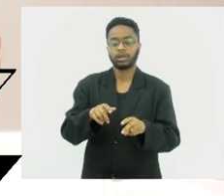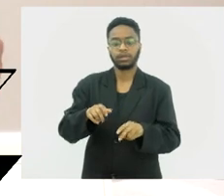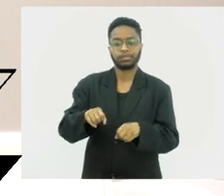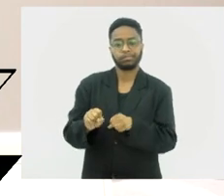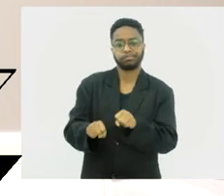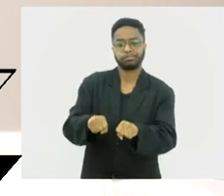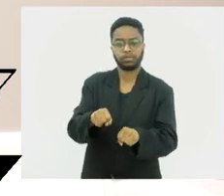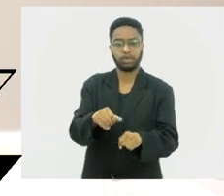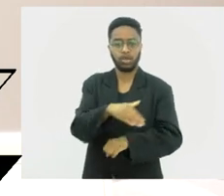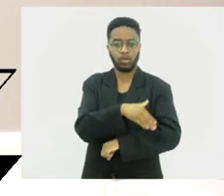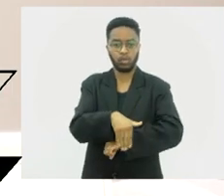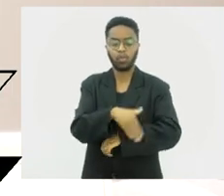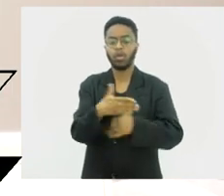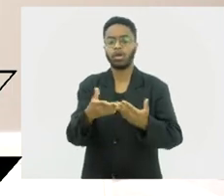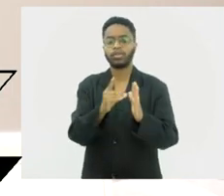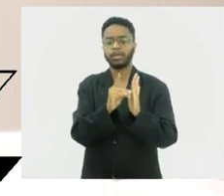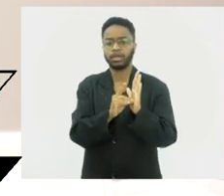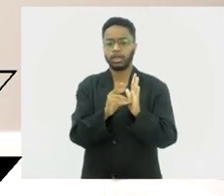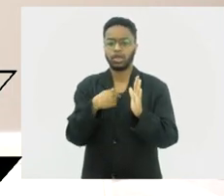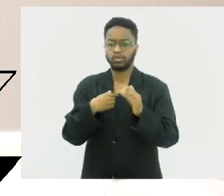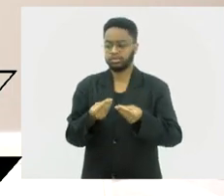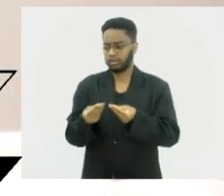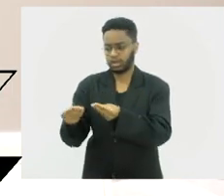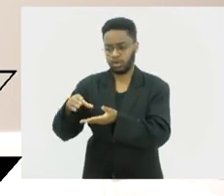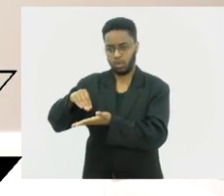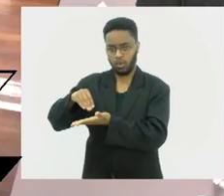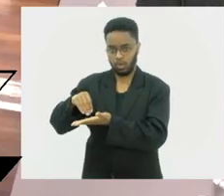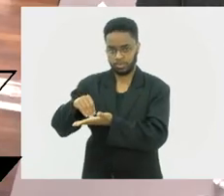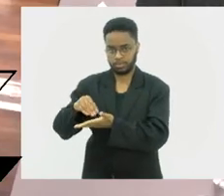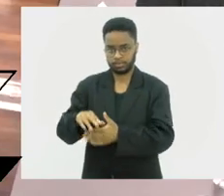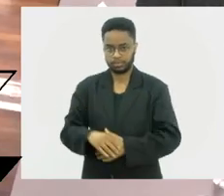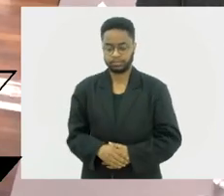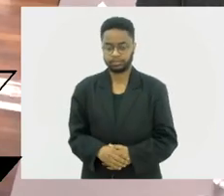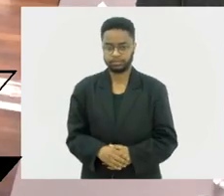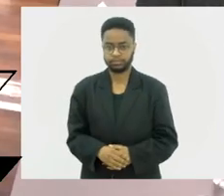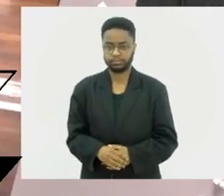Qual é o decreto, deputado? Daqui eu vou te dar uma cópia aqui.